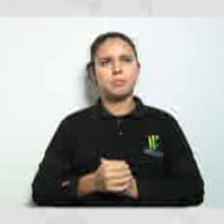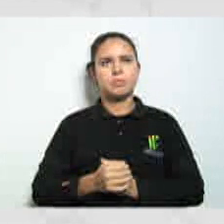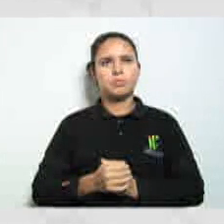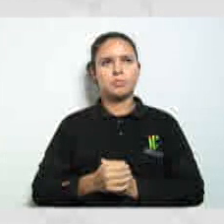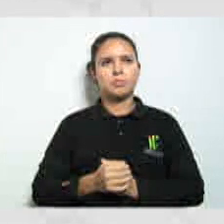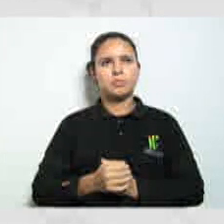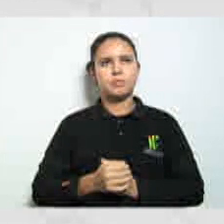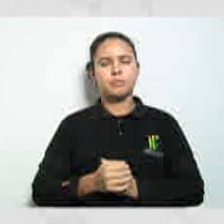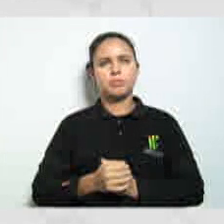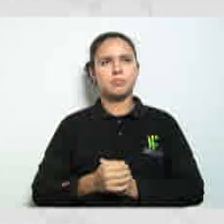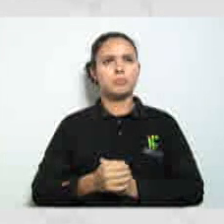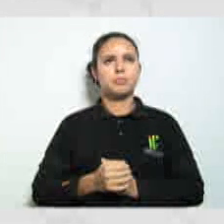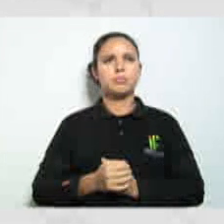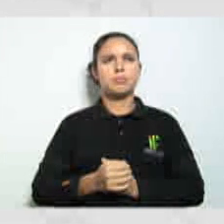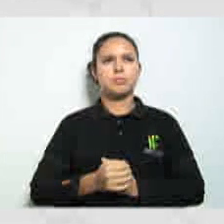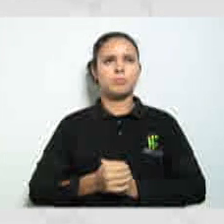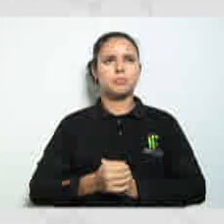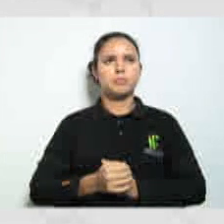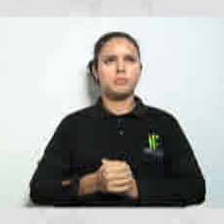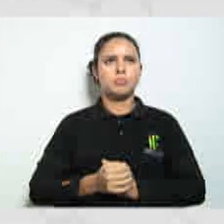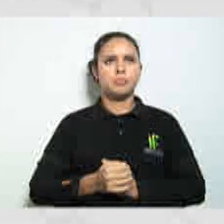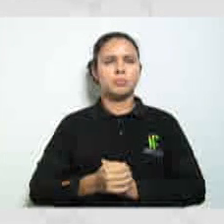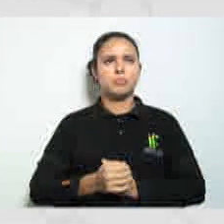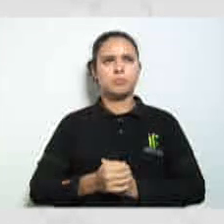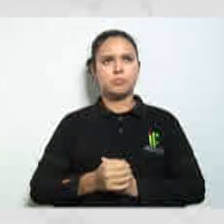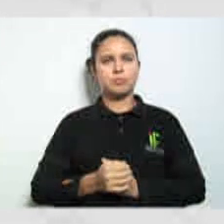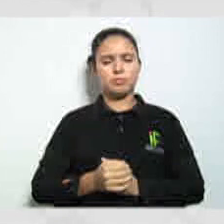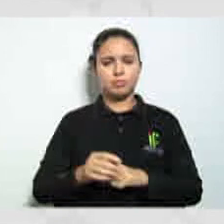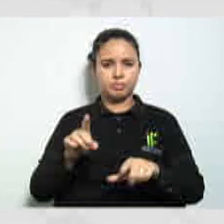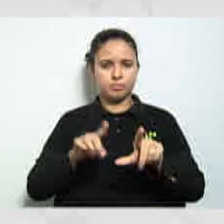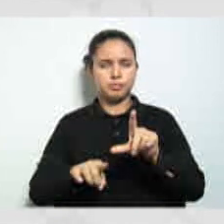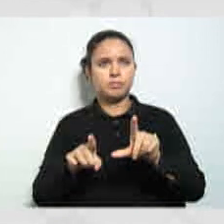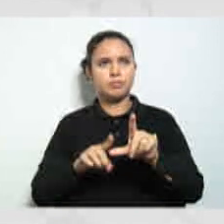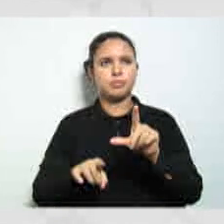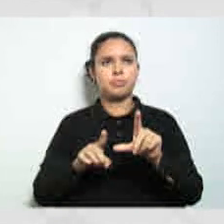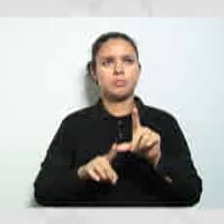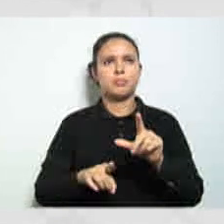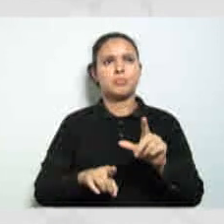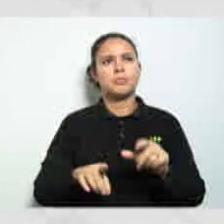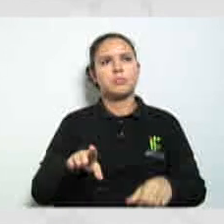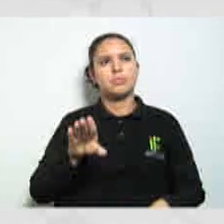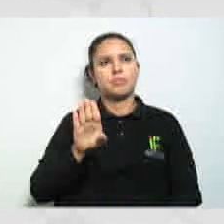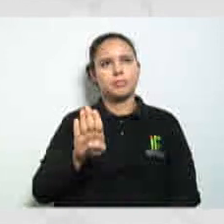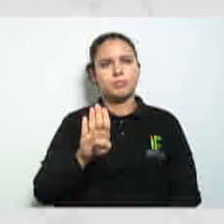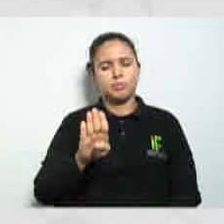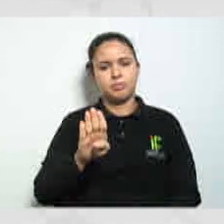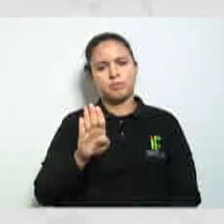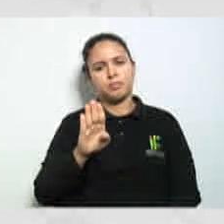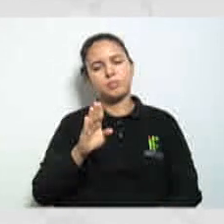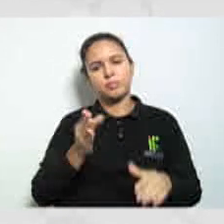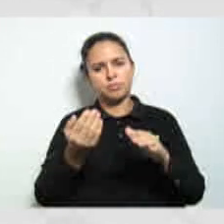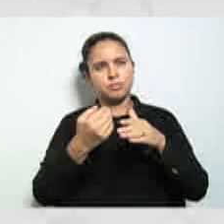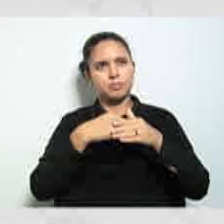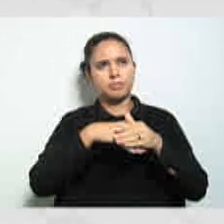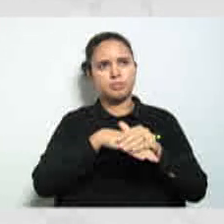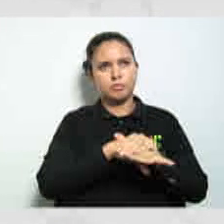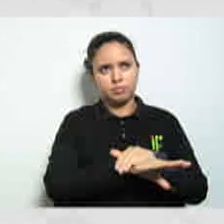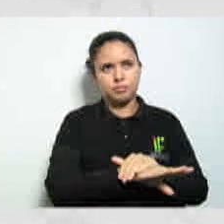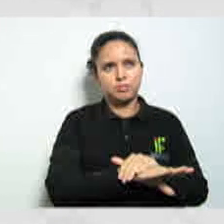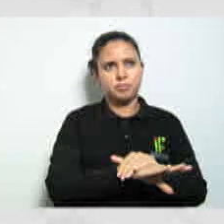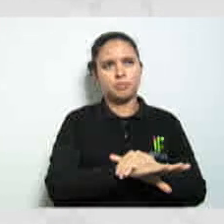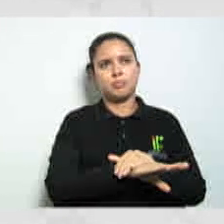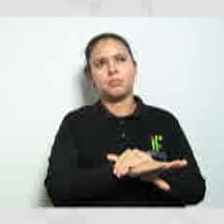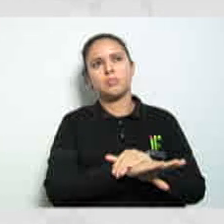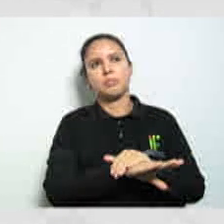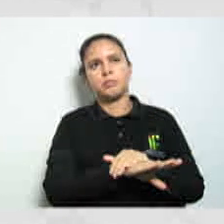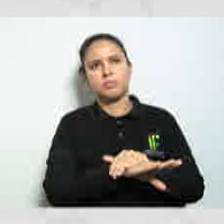Voltando aqui na letra B, nós temos Estoque, débito, destino